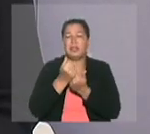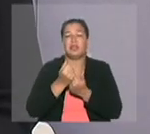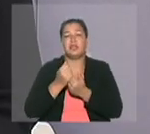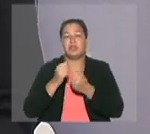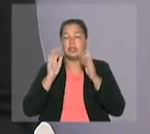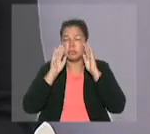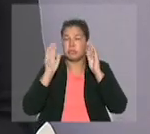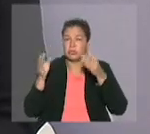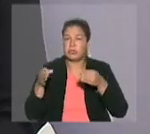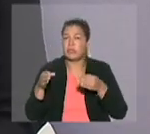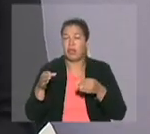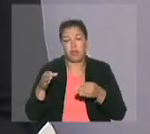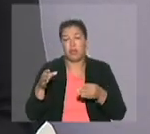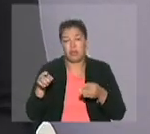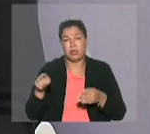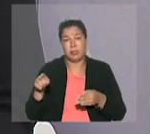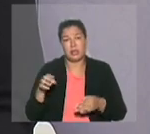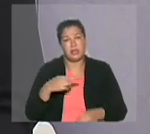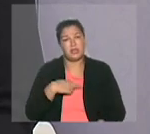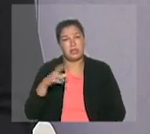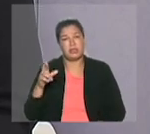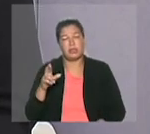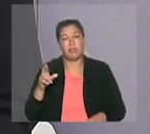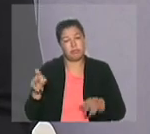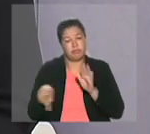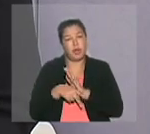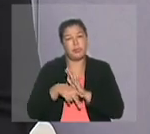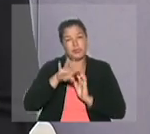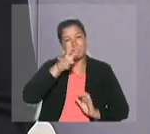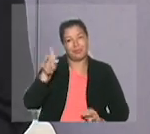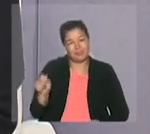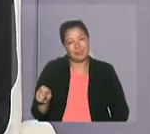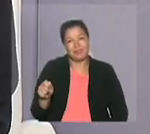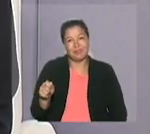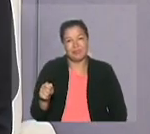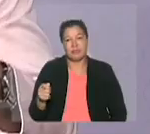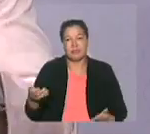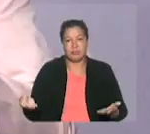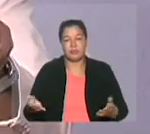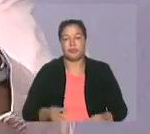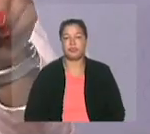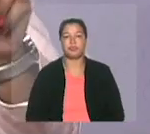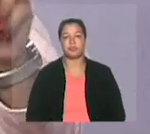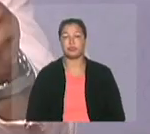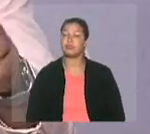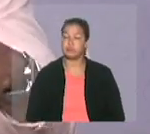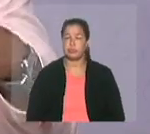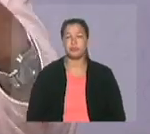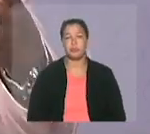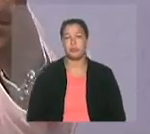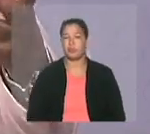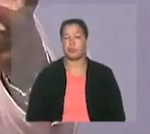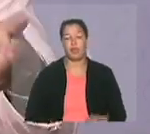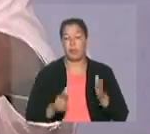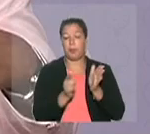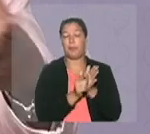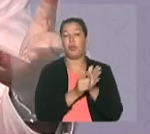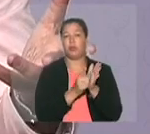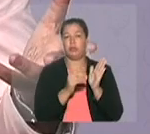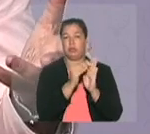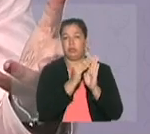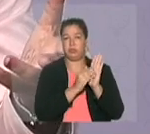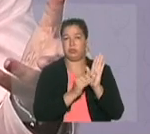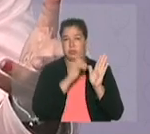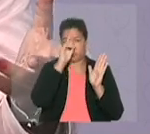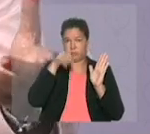um representante que vá atender também alguém de religião de matriz africana. Entre né? o que está lá no papel e a prática, é